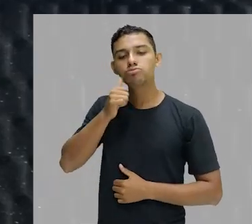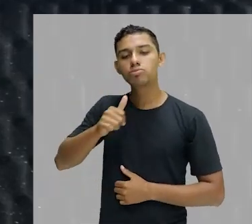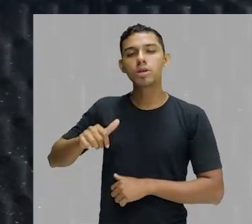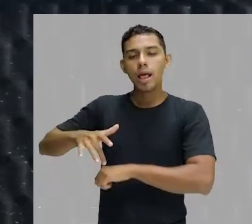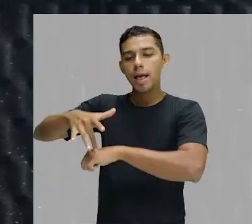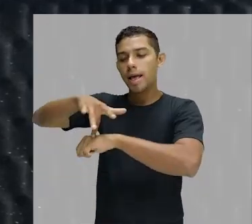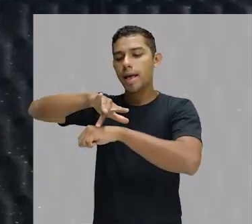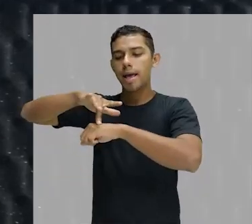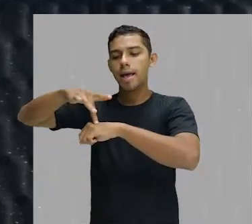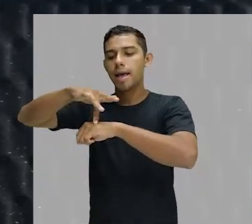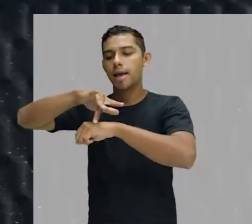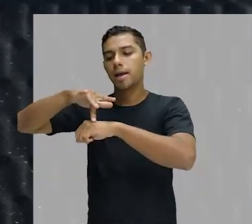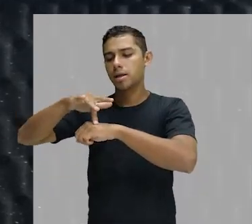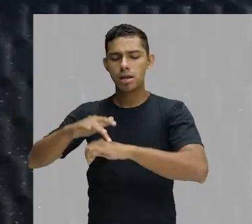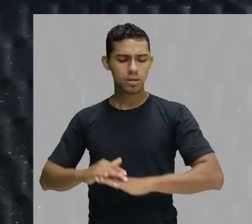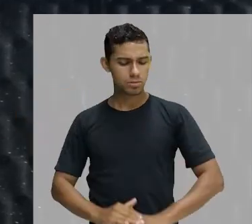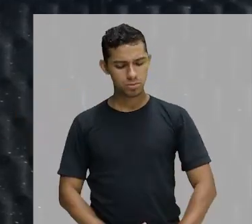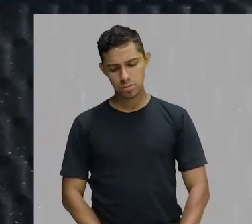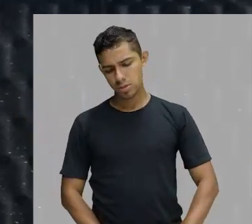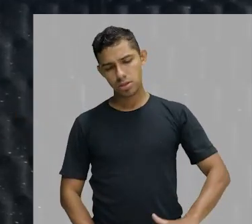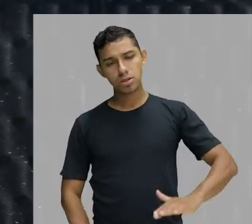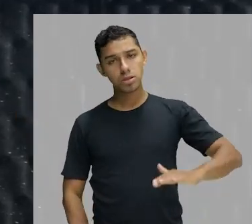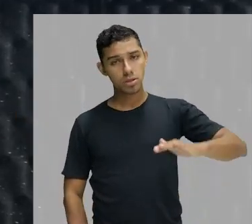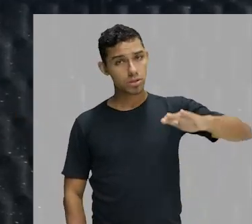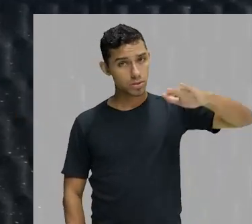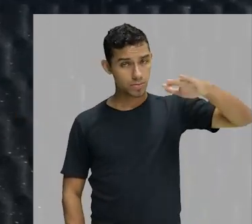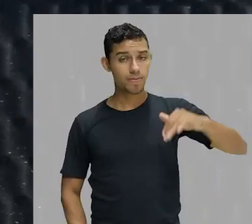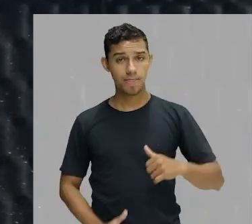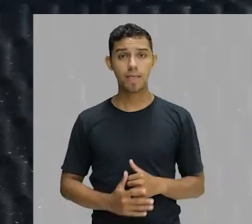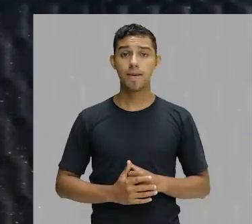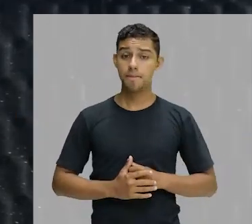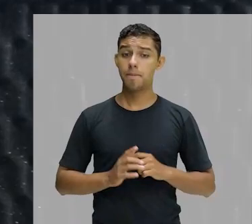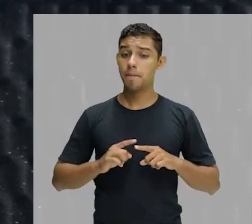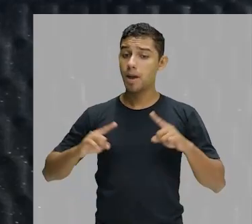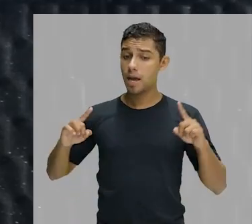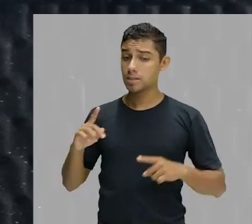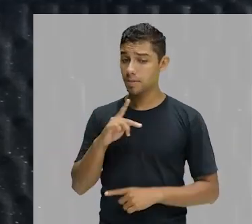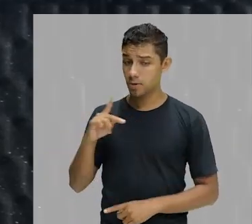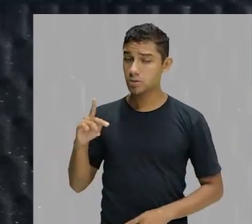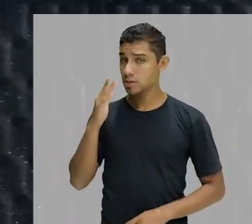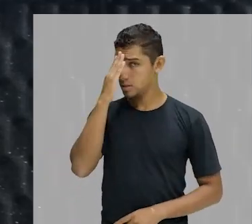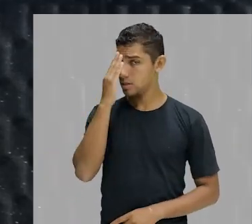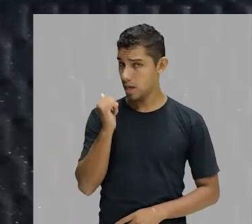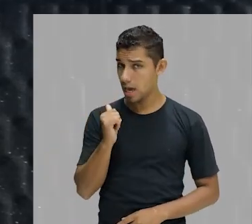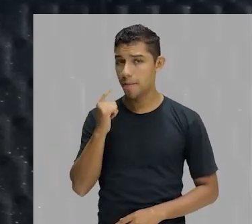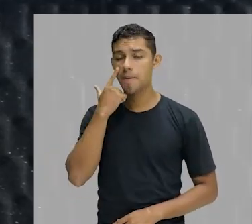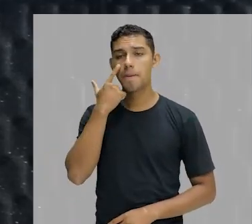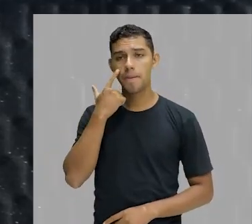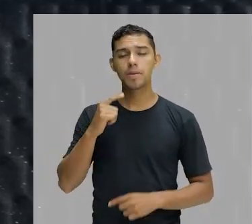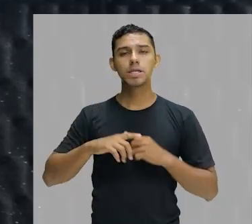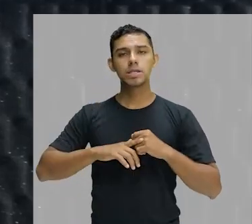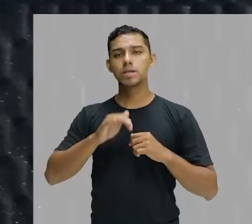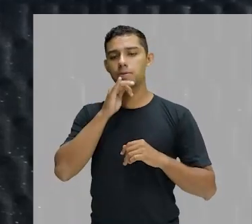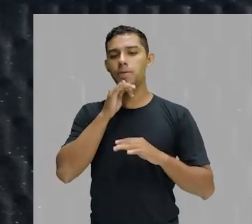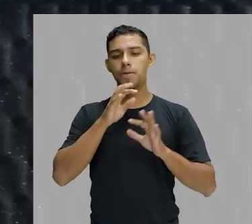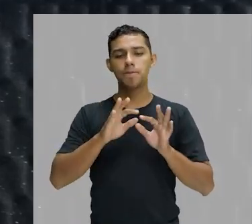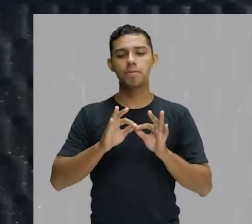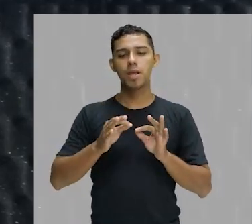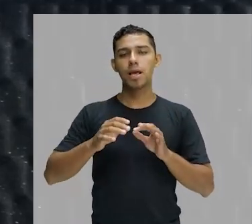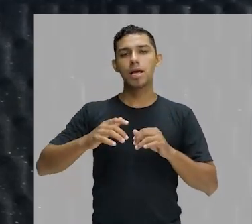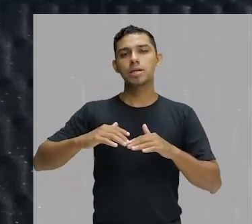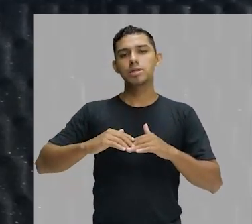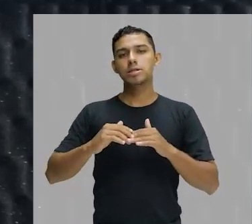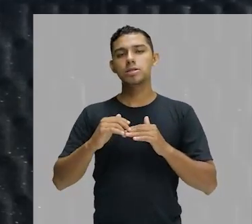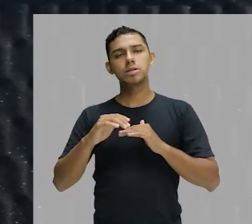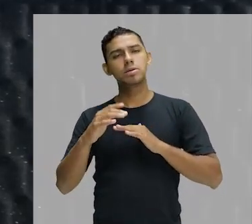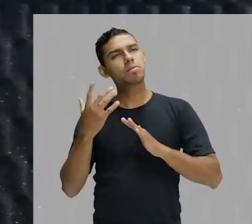mas as meninas fazem balé desde pequenininho. Não fazem. Mas a professora sabe que elas vão trabalhar ali só exercícios de alongamento. Ali é